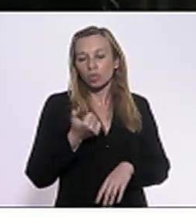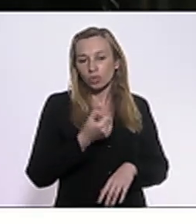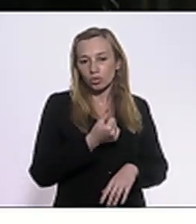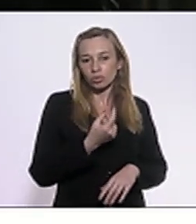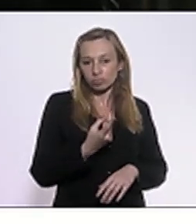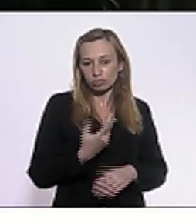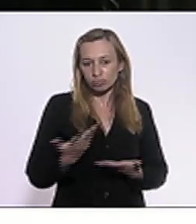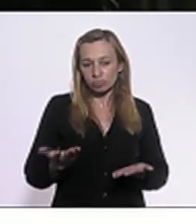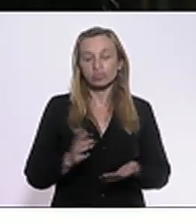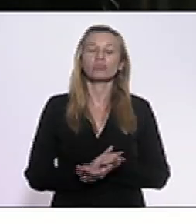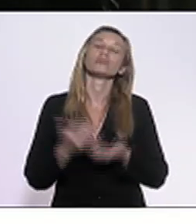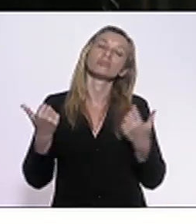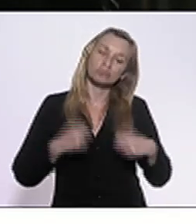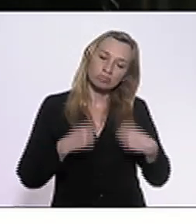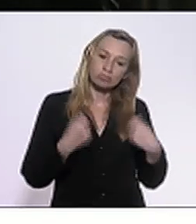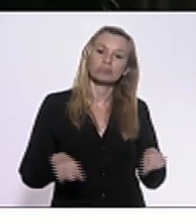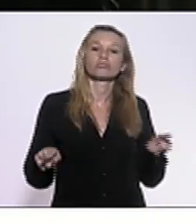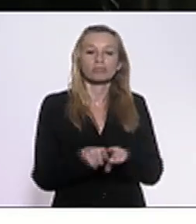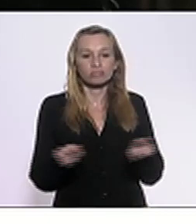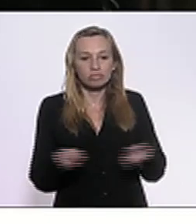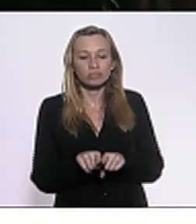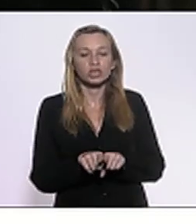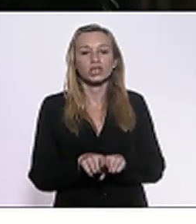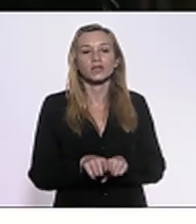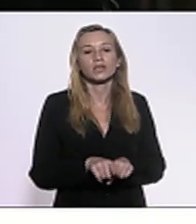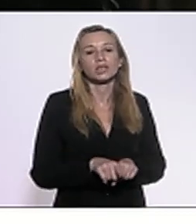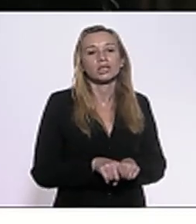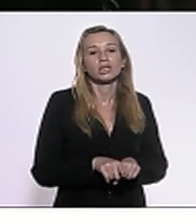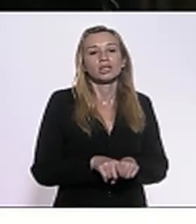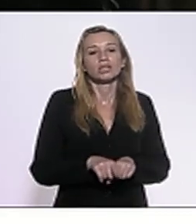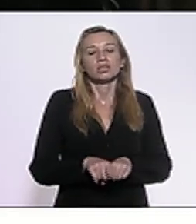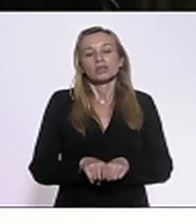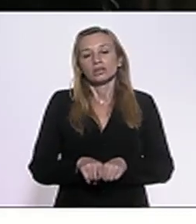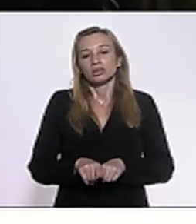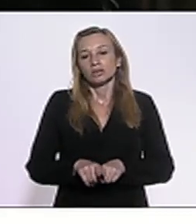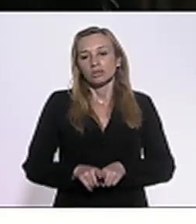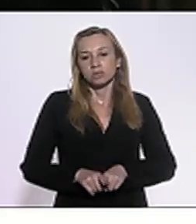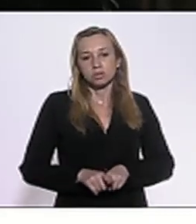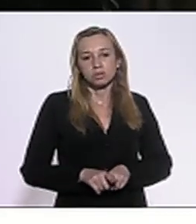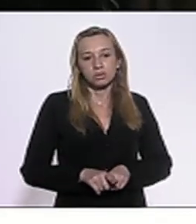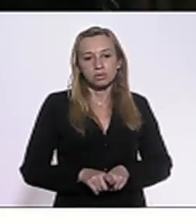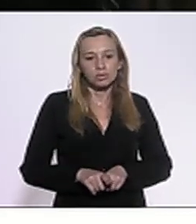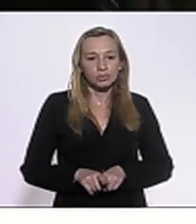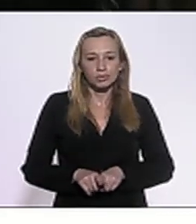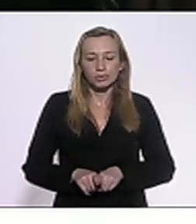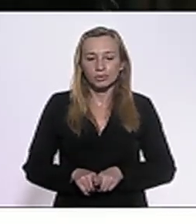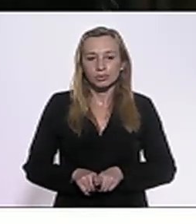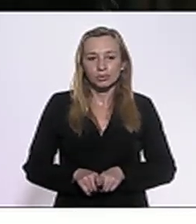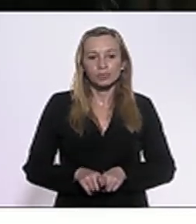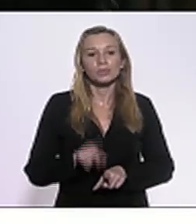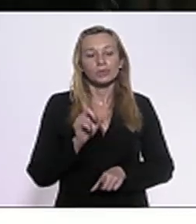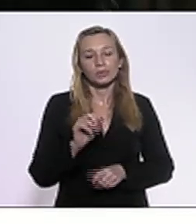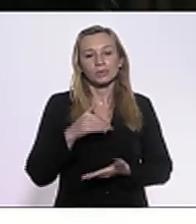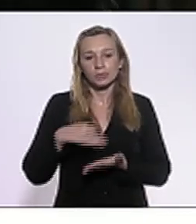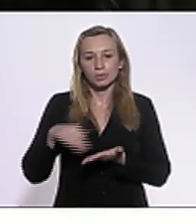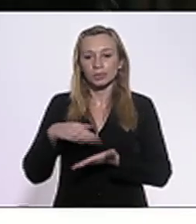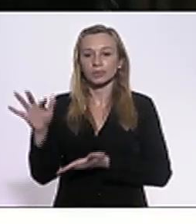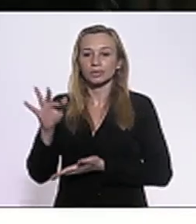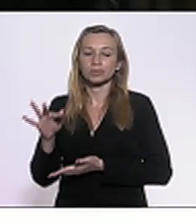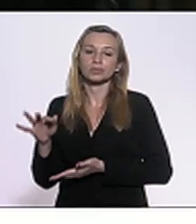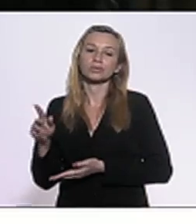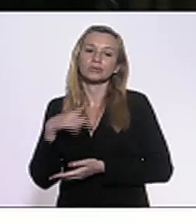Então, é preciso também que isso se dê. E o que o secretário falou aqui,